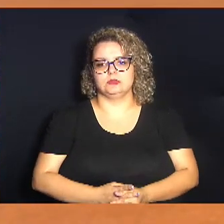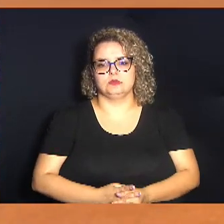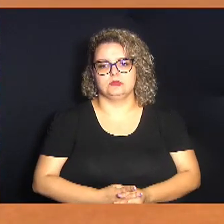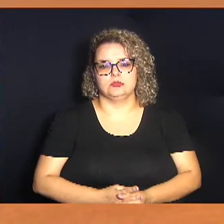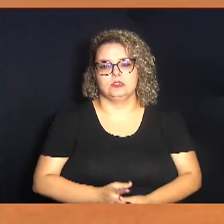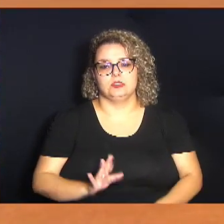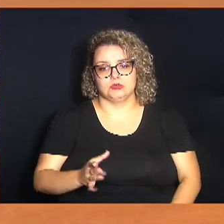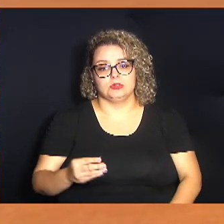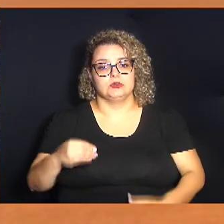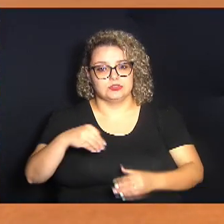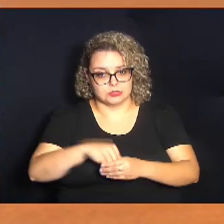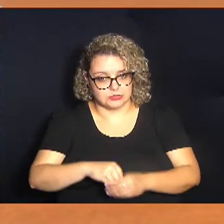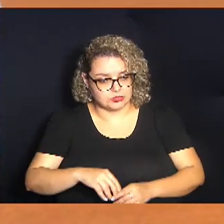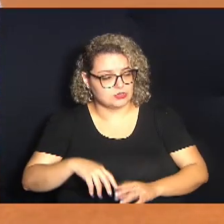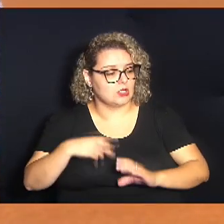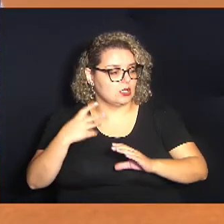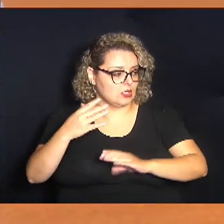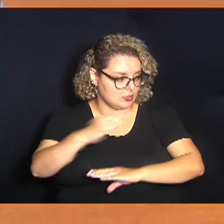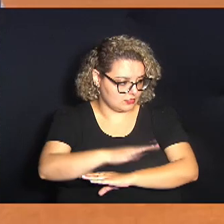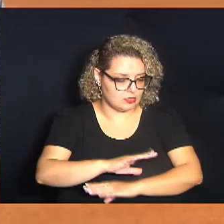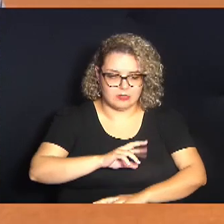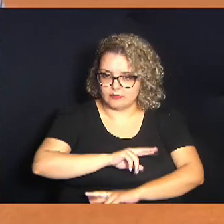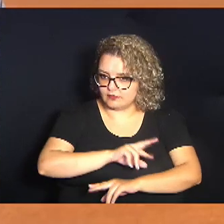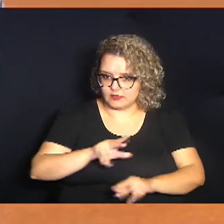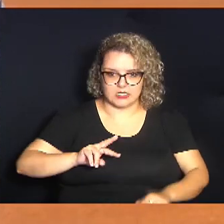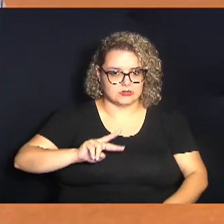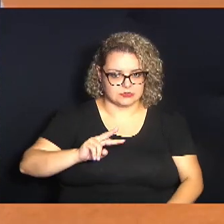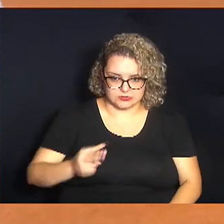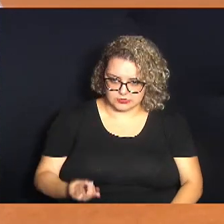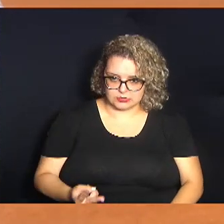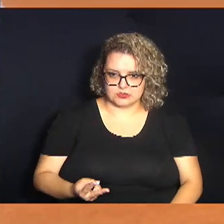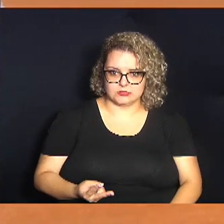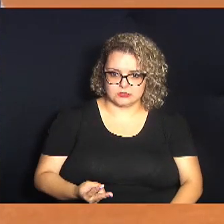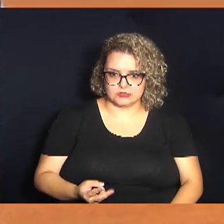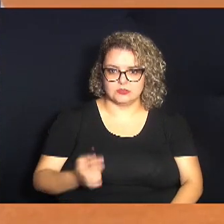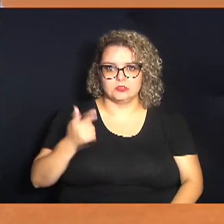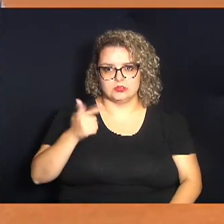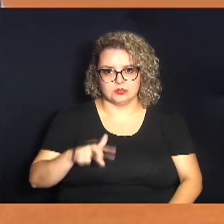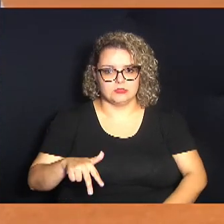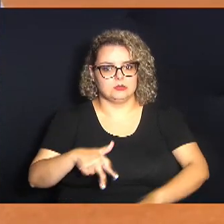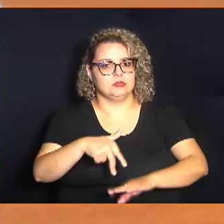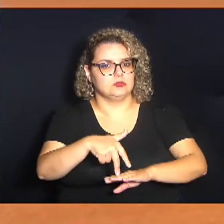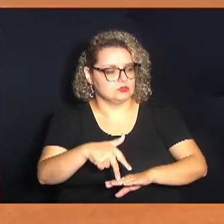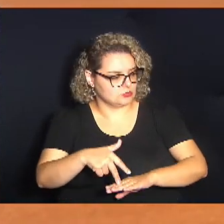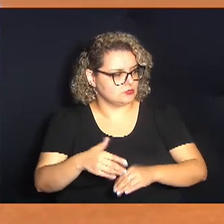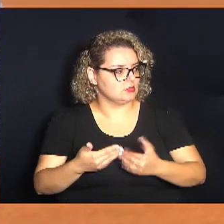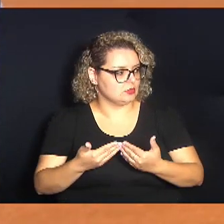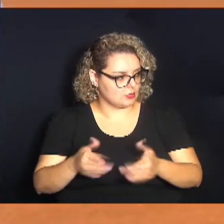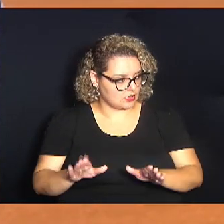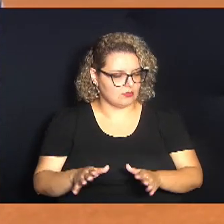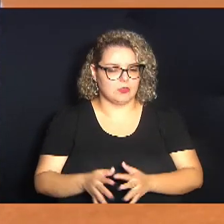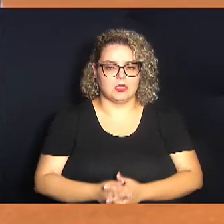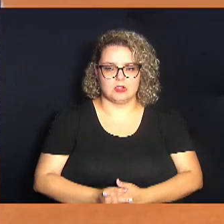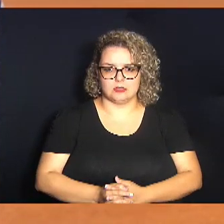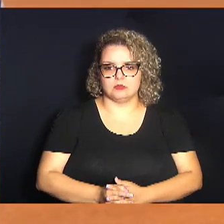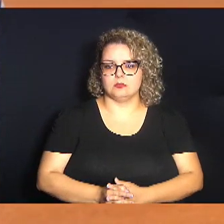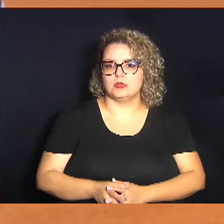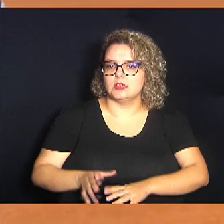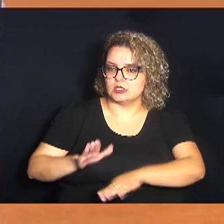esteve aqui nessa casa presente várias vezes, e continua se colocando à disposição para